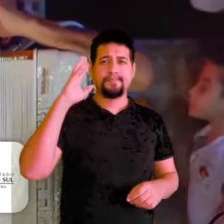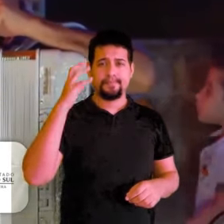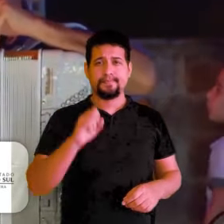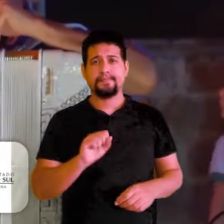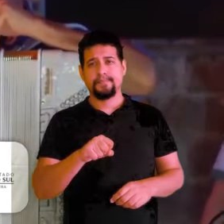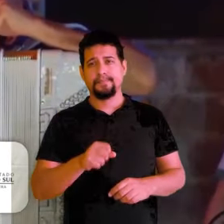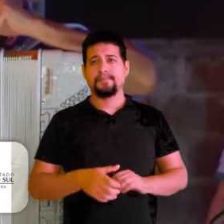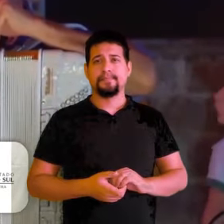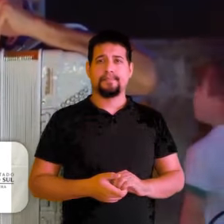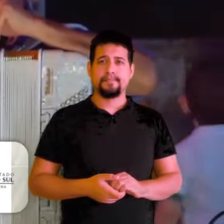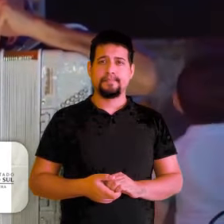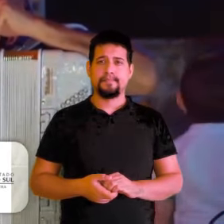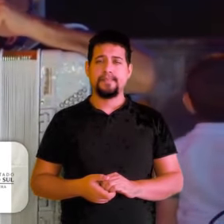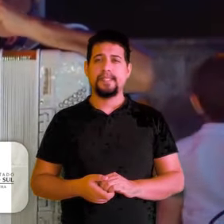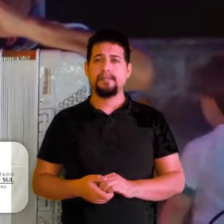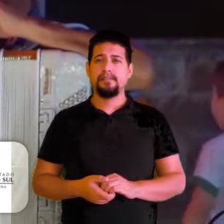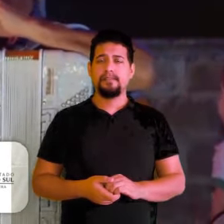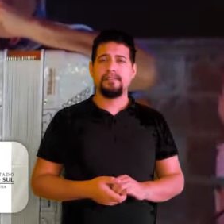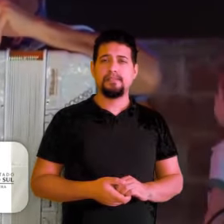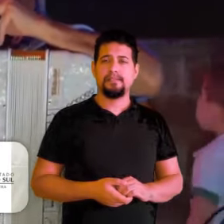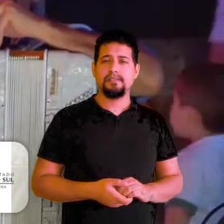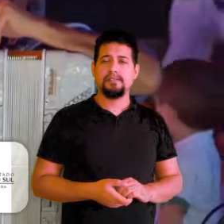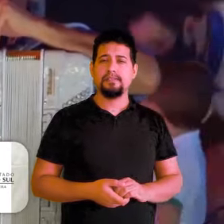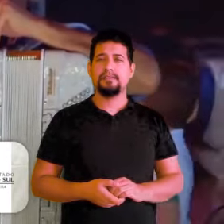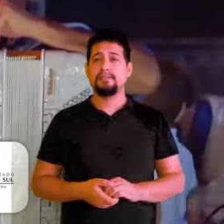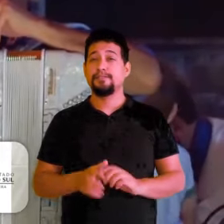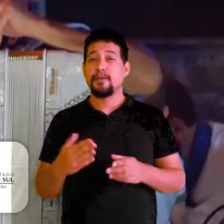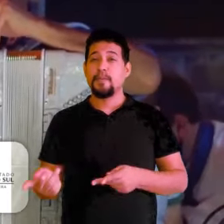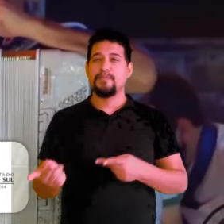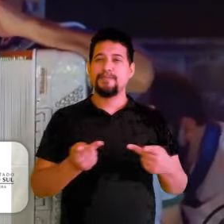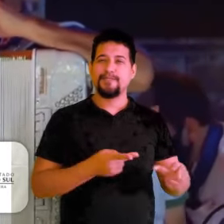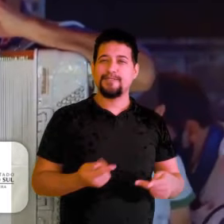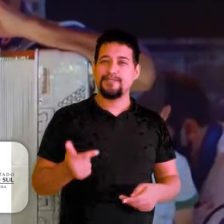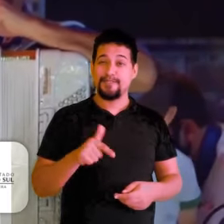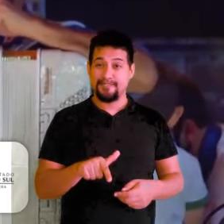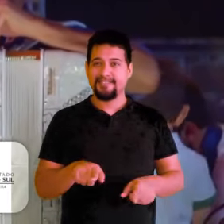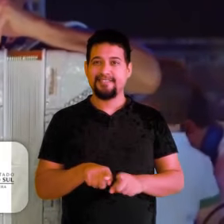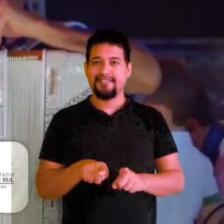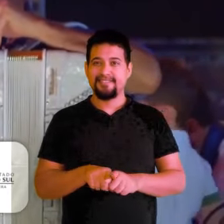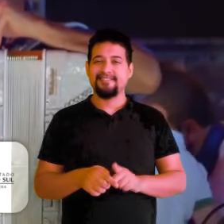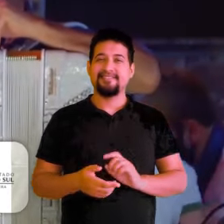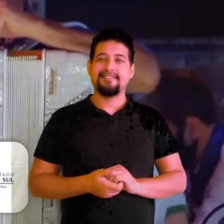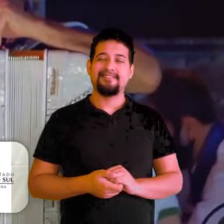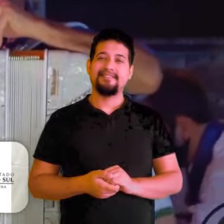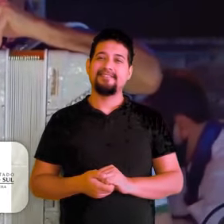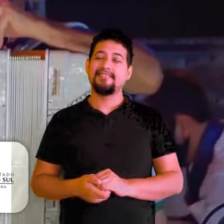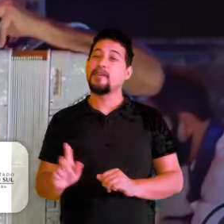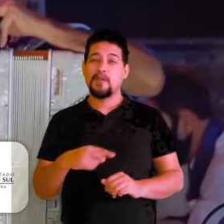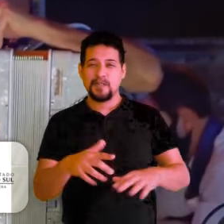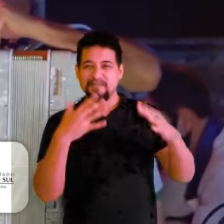voltam a acontecer onde você se criou. Então, seja bem-vindo novamente, canhoto. E nós